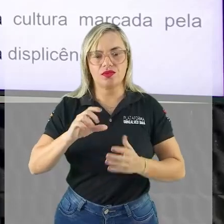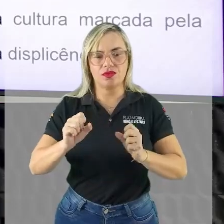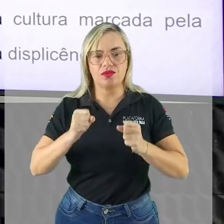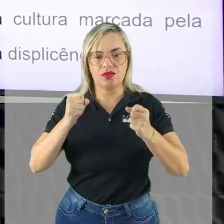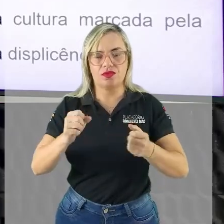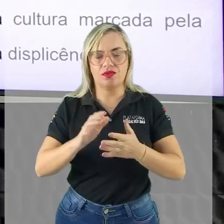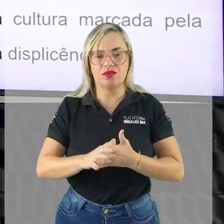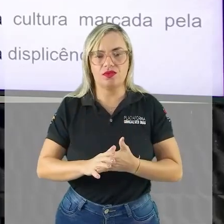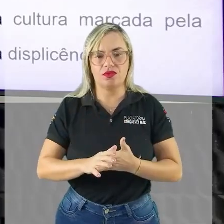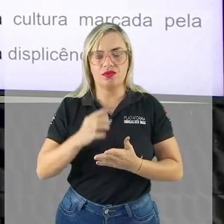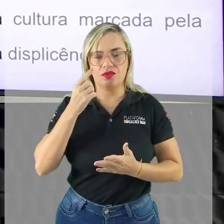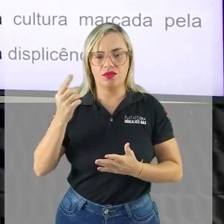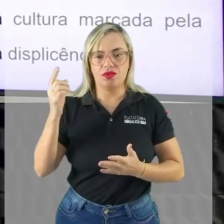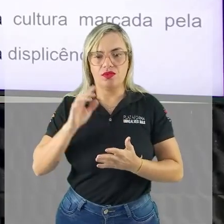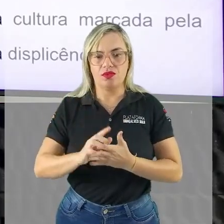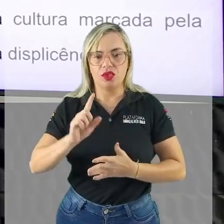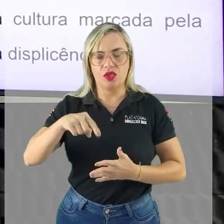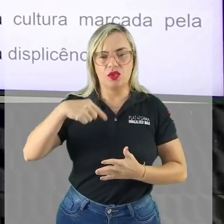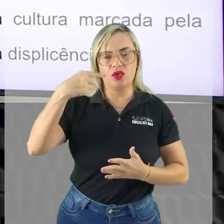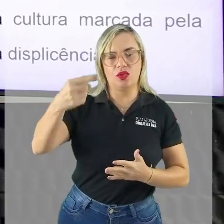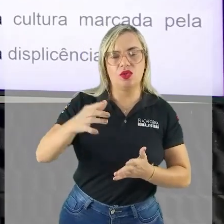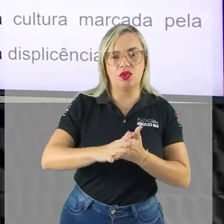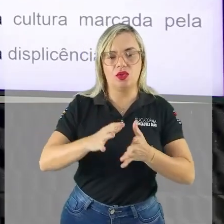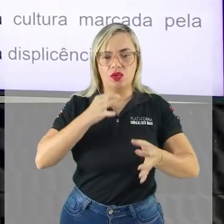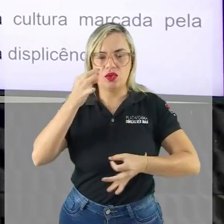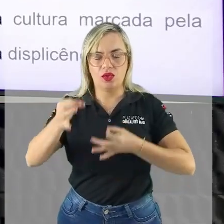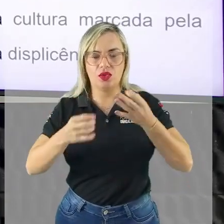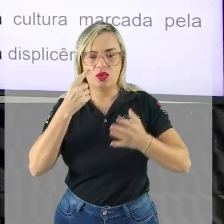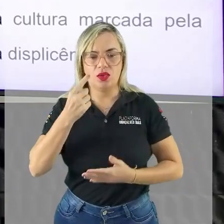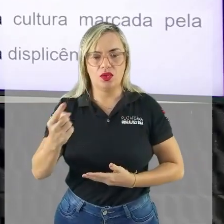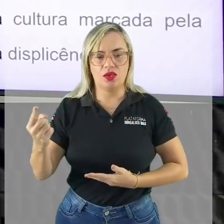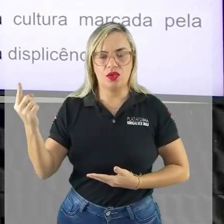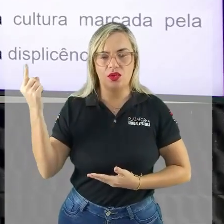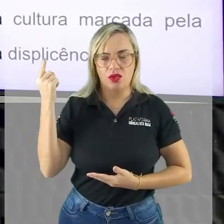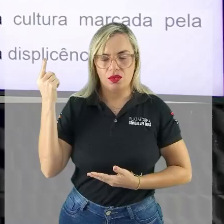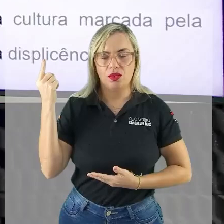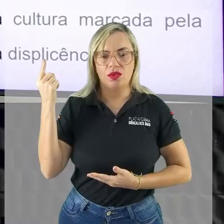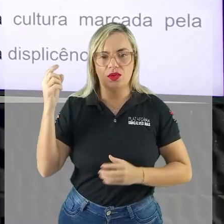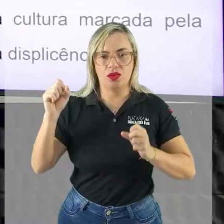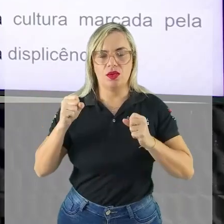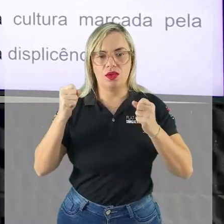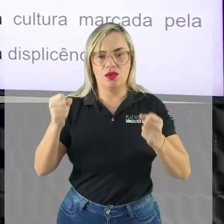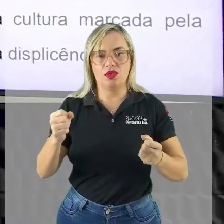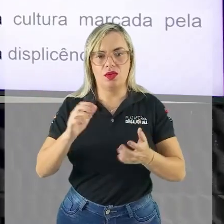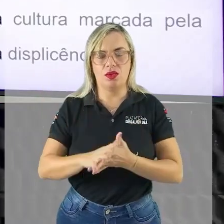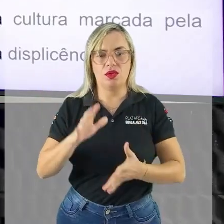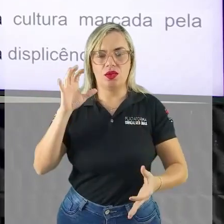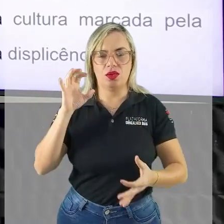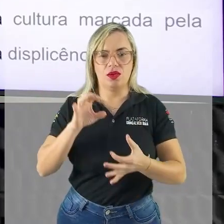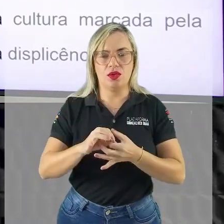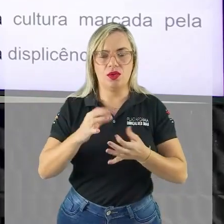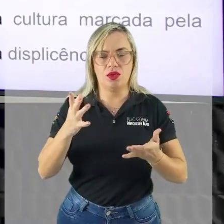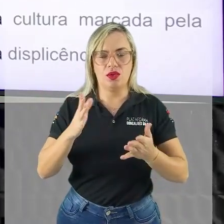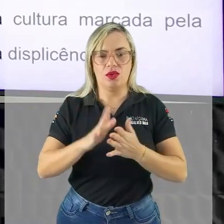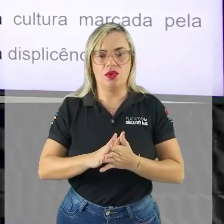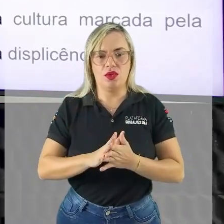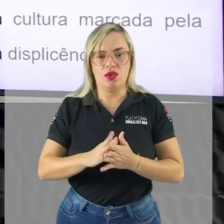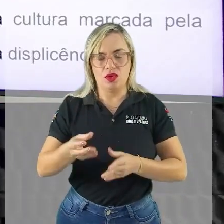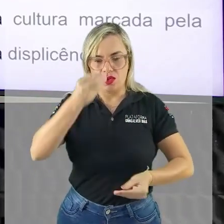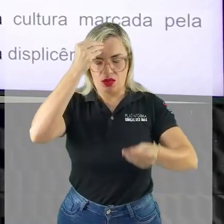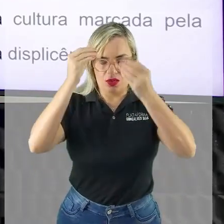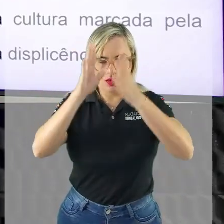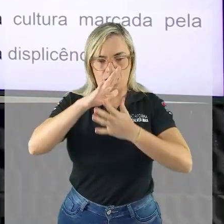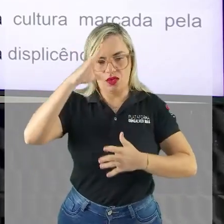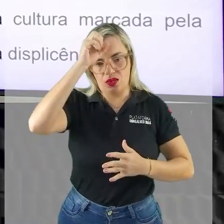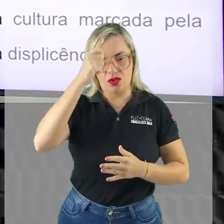possibilidade. Um outro argumento comum, a maioria dos temas, né, que você pode casar com um repertório sociocultural é a